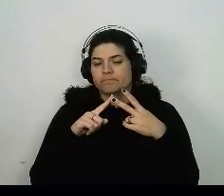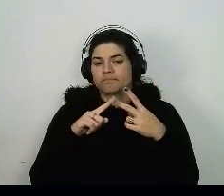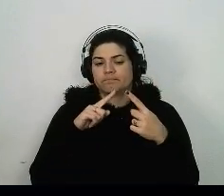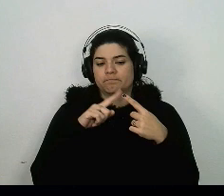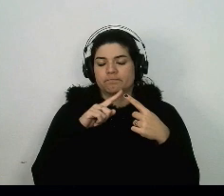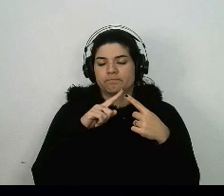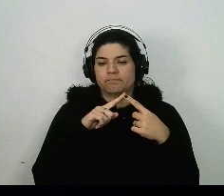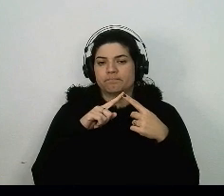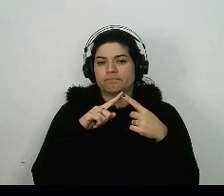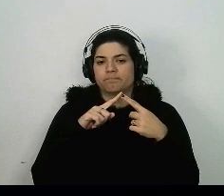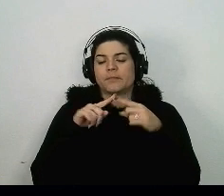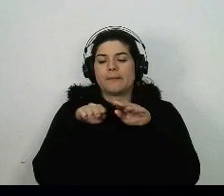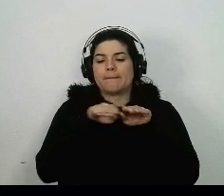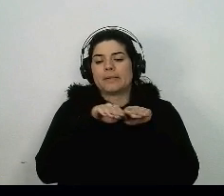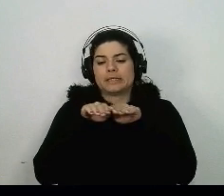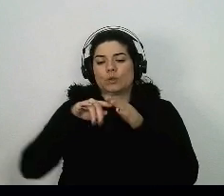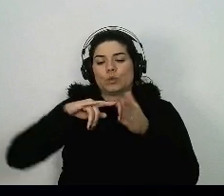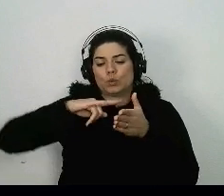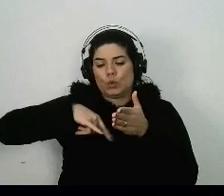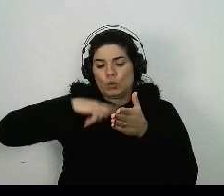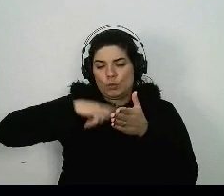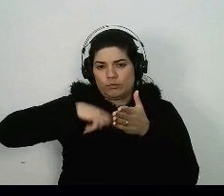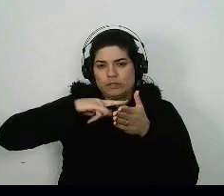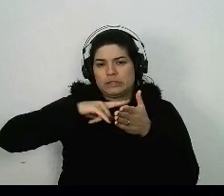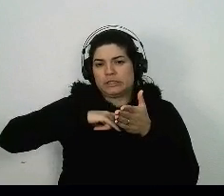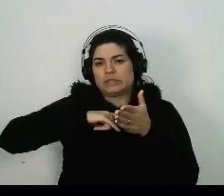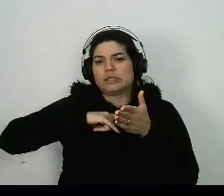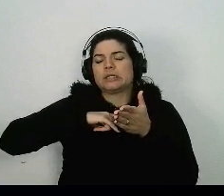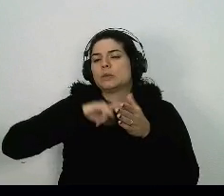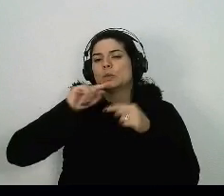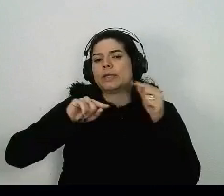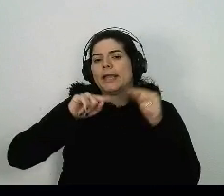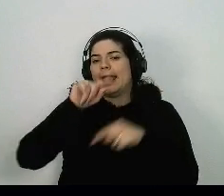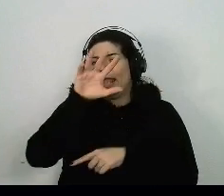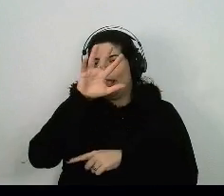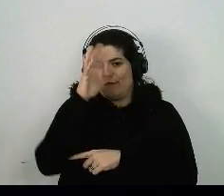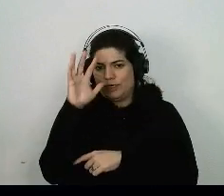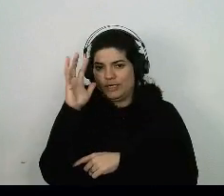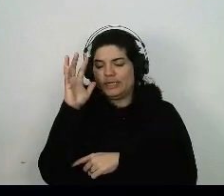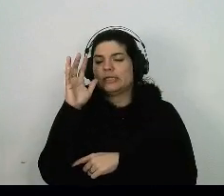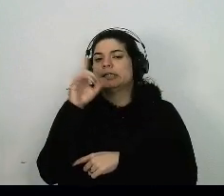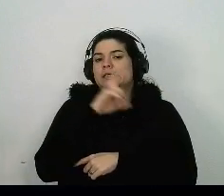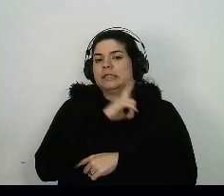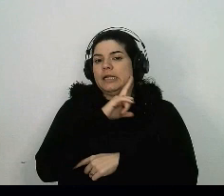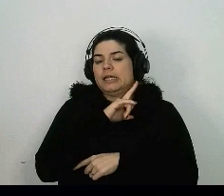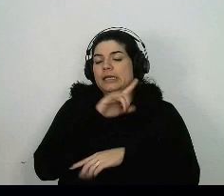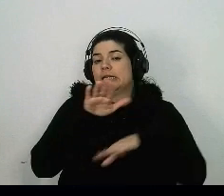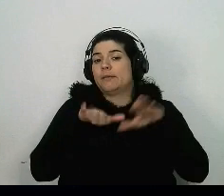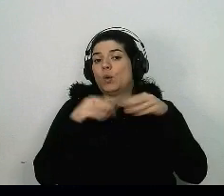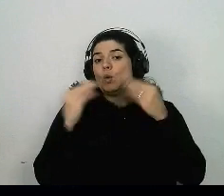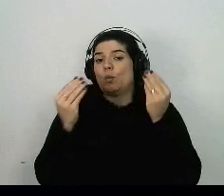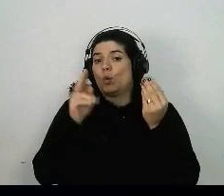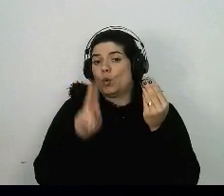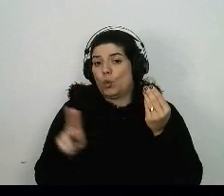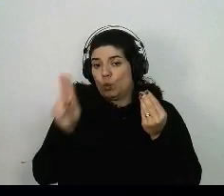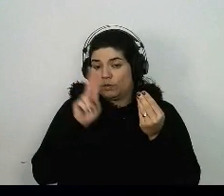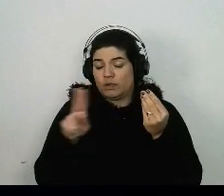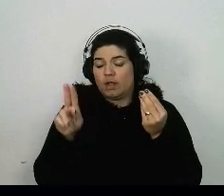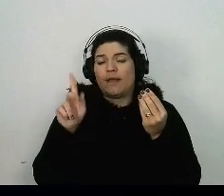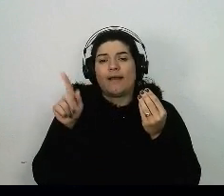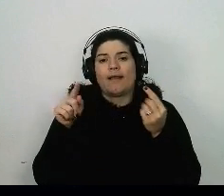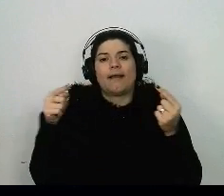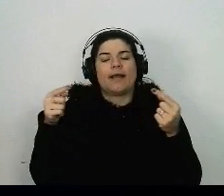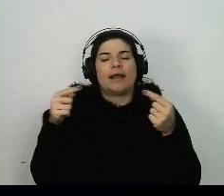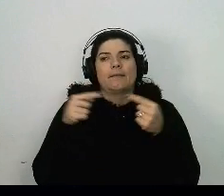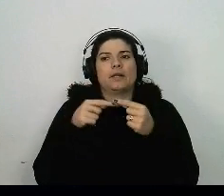documento, de um padrão de versão de árvore, dependendo do caso de uso, ele o prós